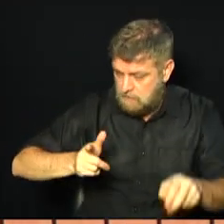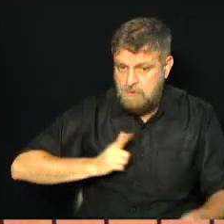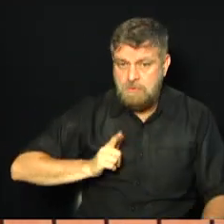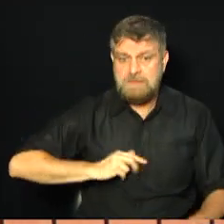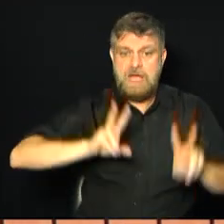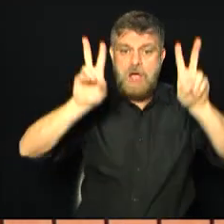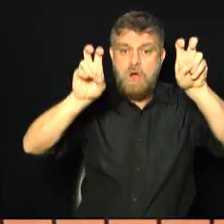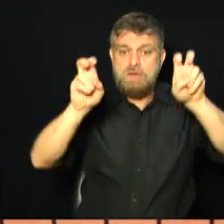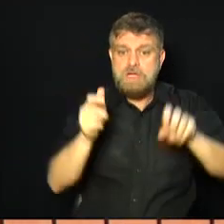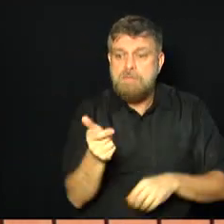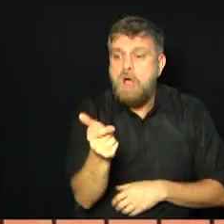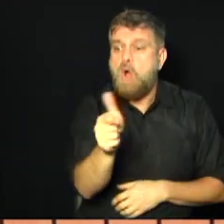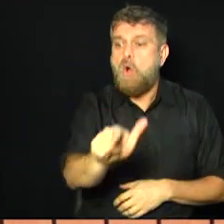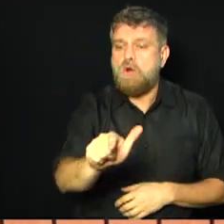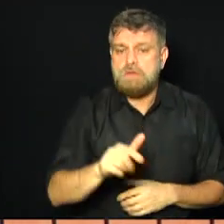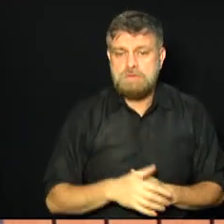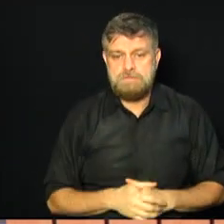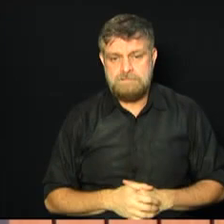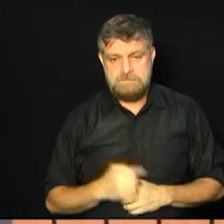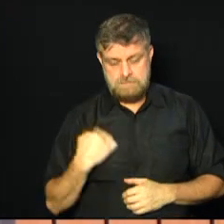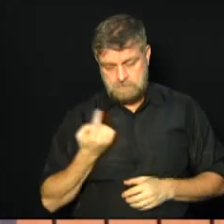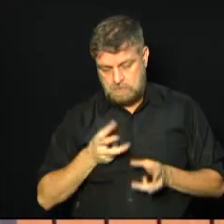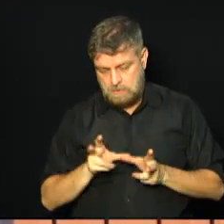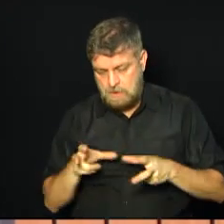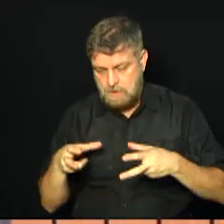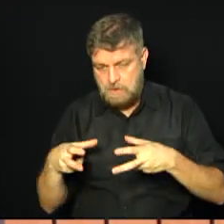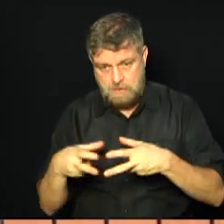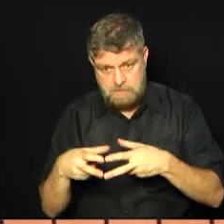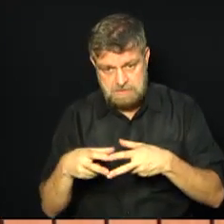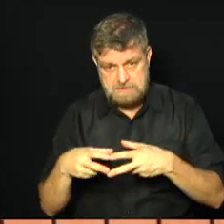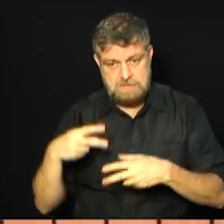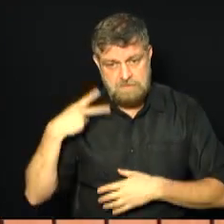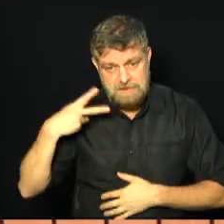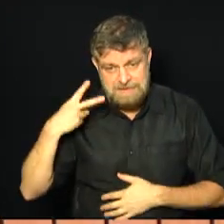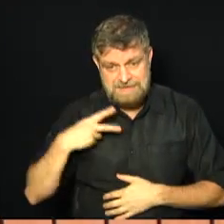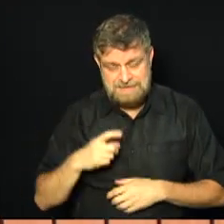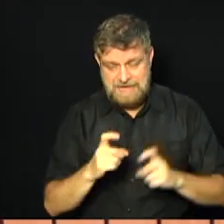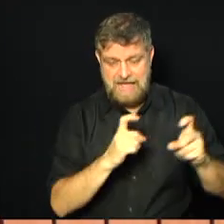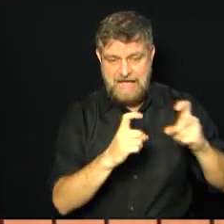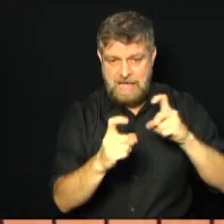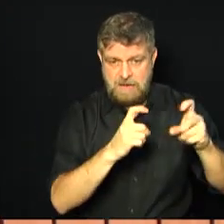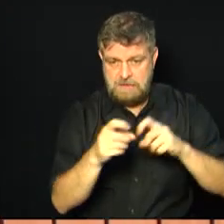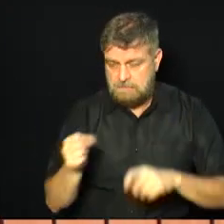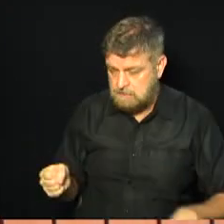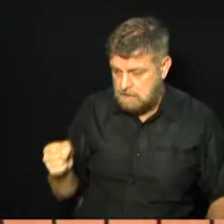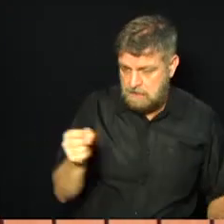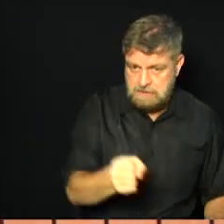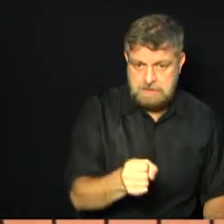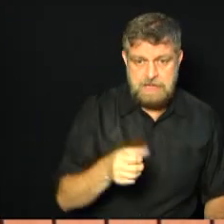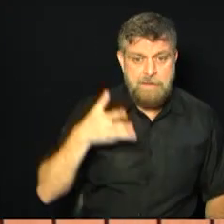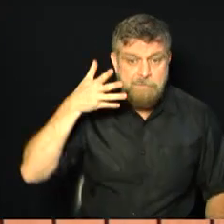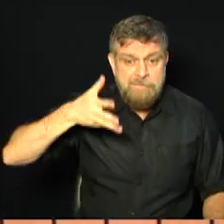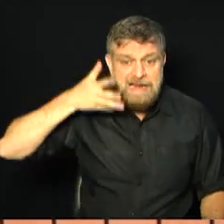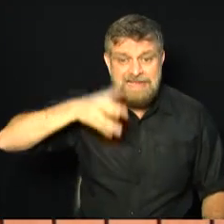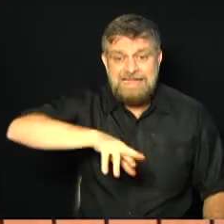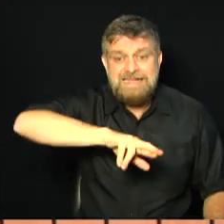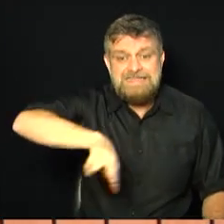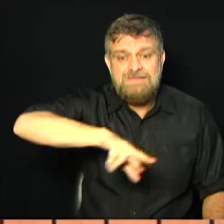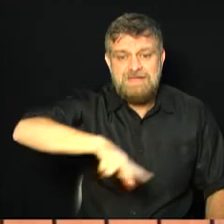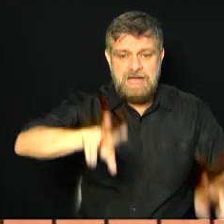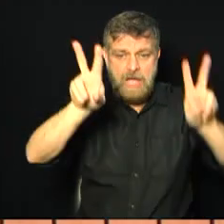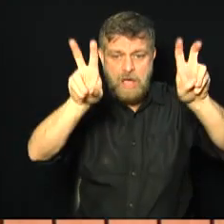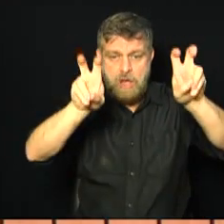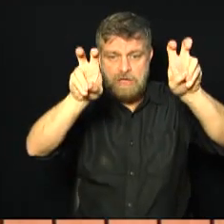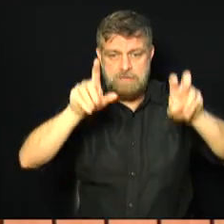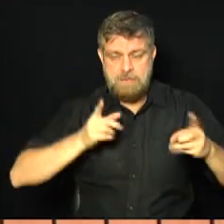outro tema? Não, a comissão, eu acredito que para a próxima reunião vai trazer outros temas, mas esse tema ele vai